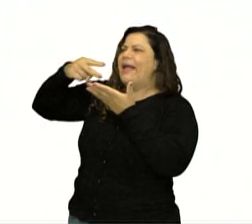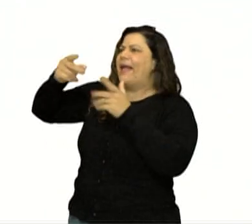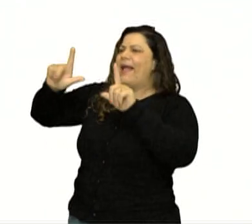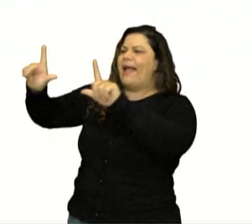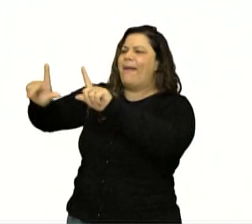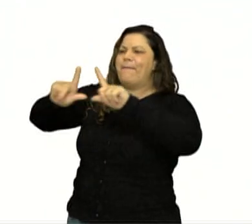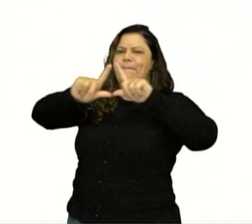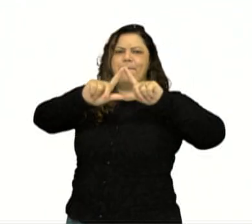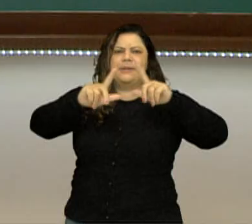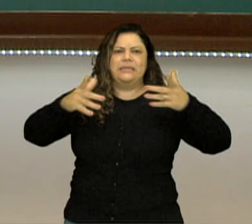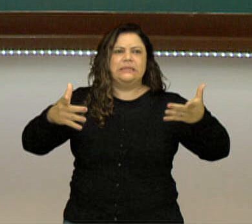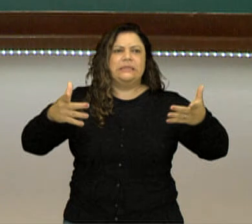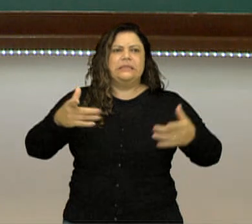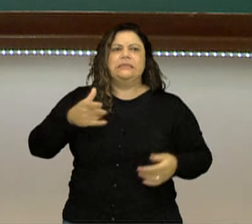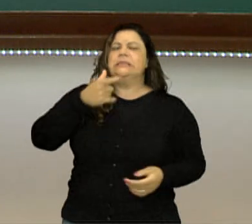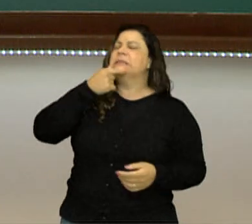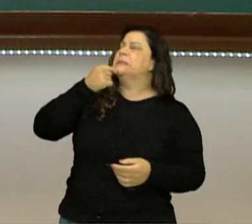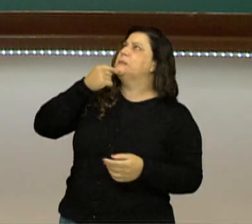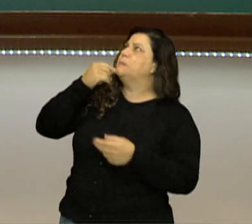ali.